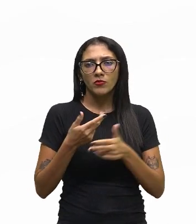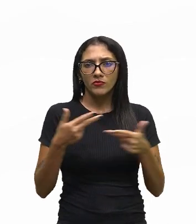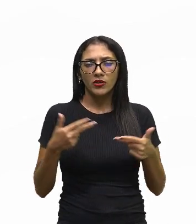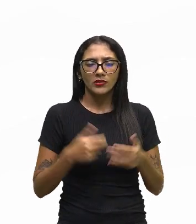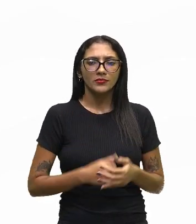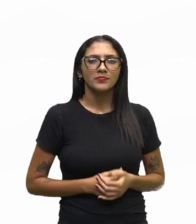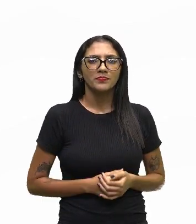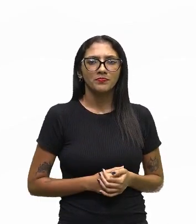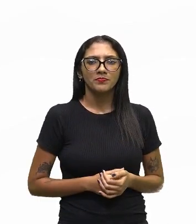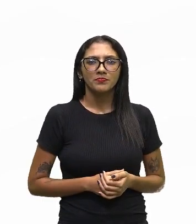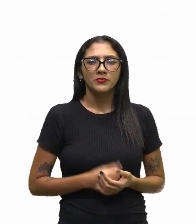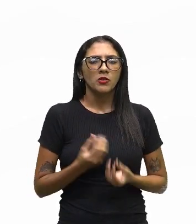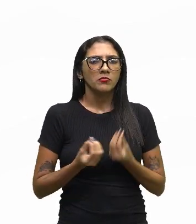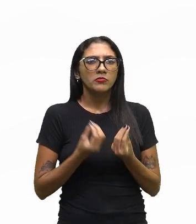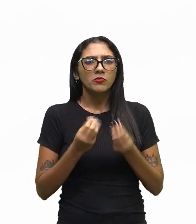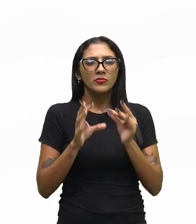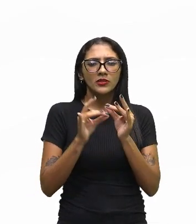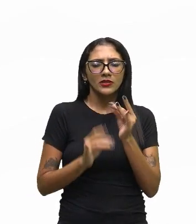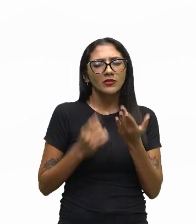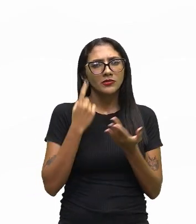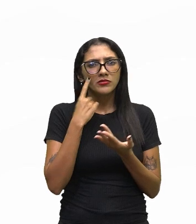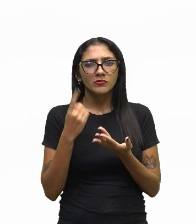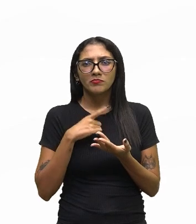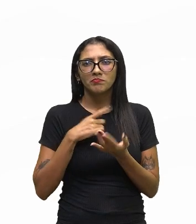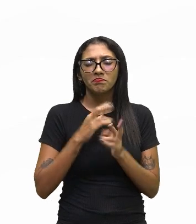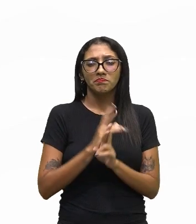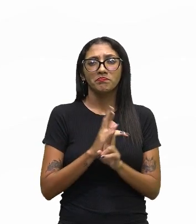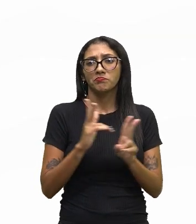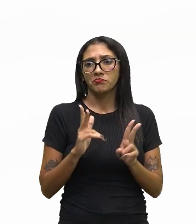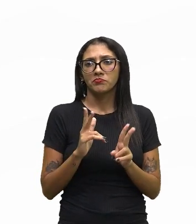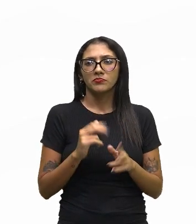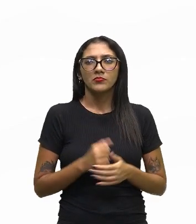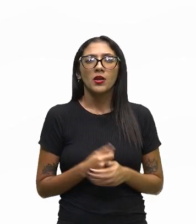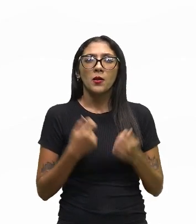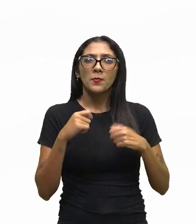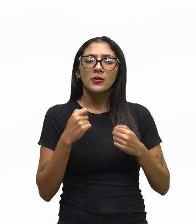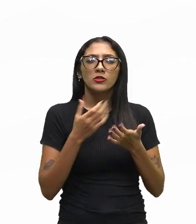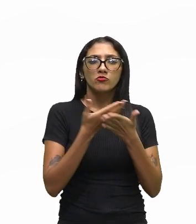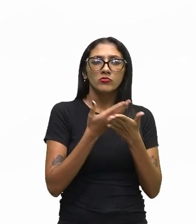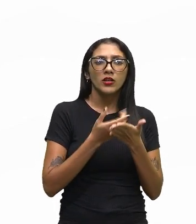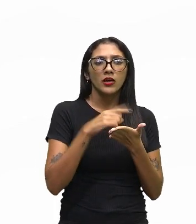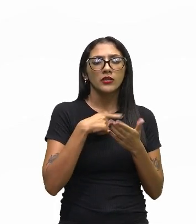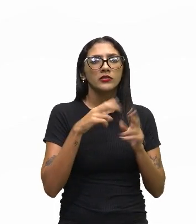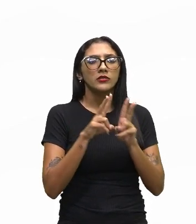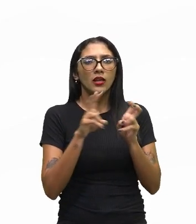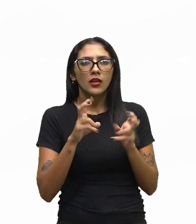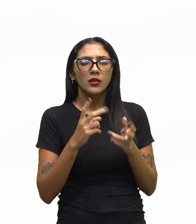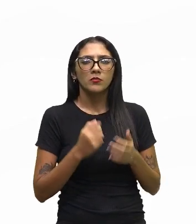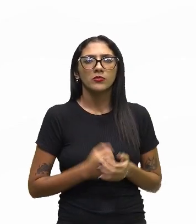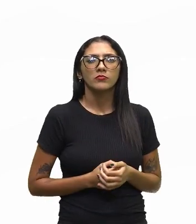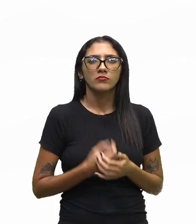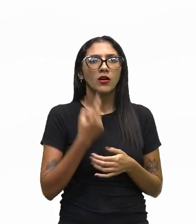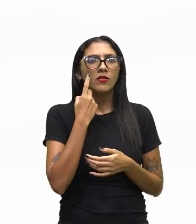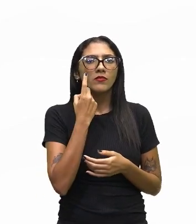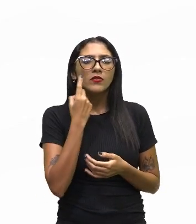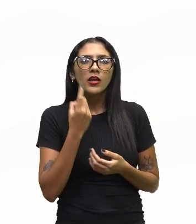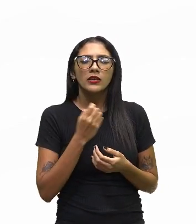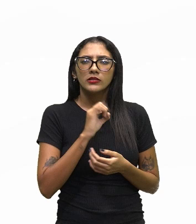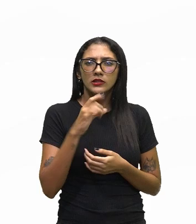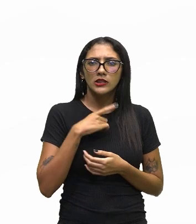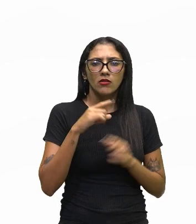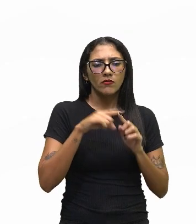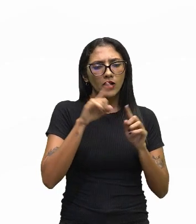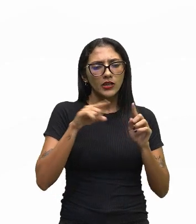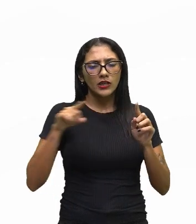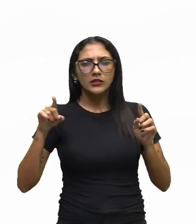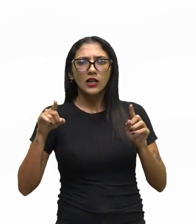essa descrição você vê que não é bem por aí, né? Você precisa ir ali estudar o ativo, ver as variações,